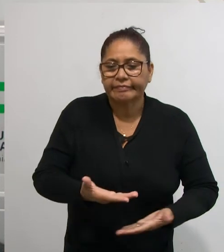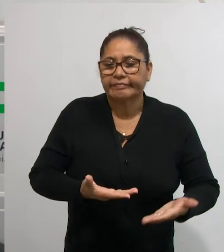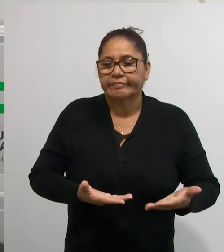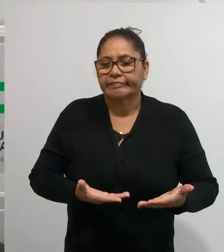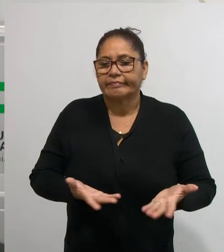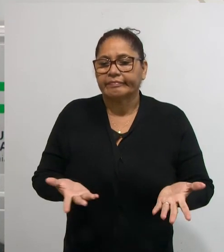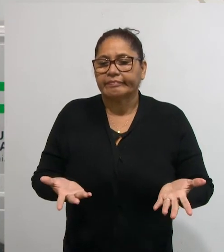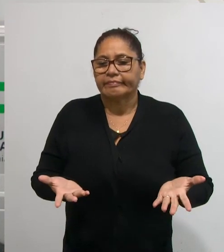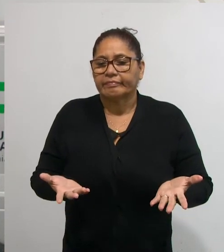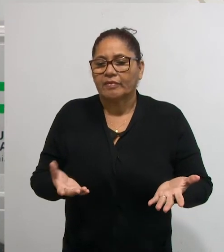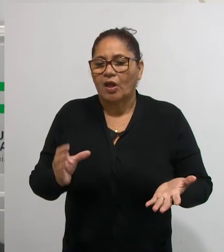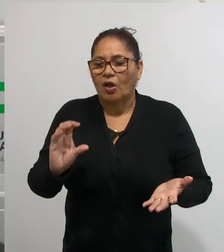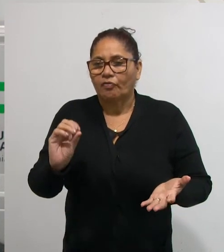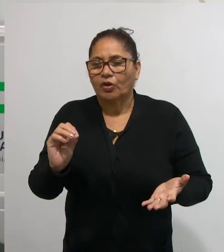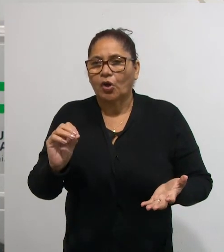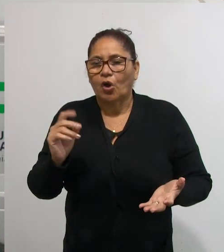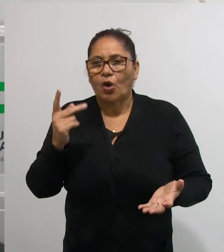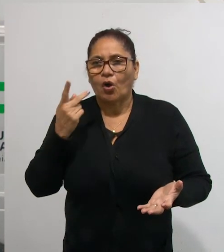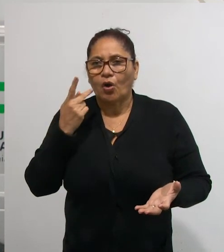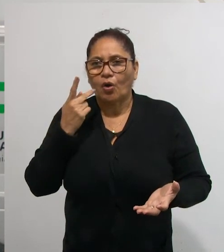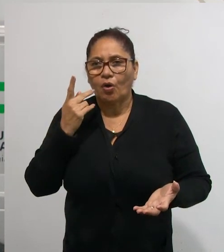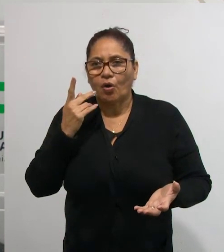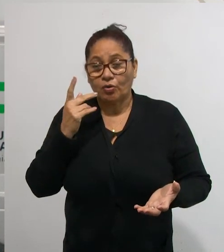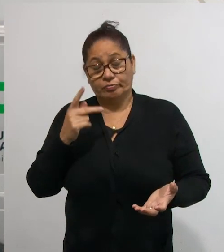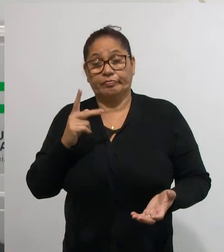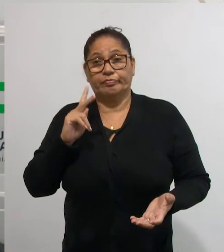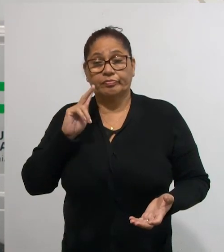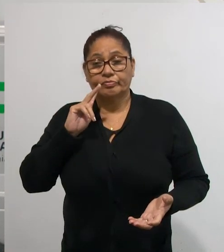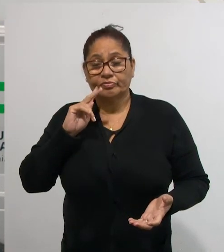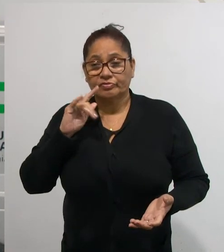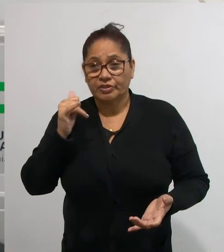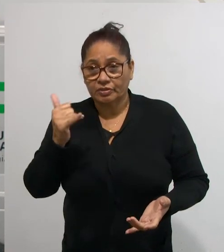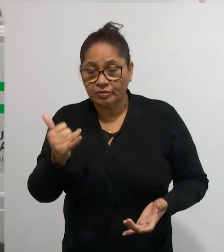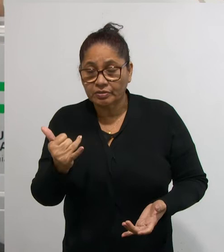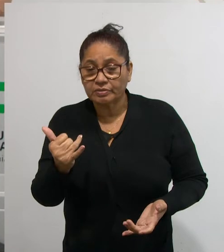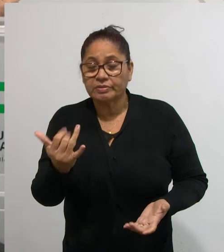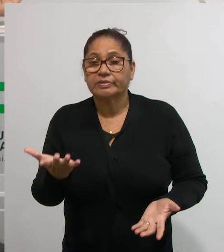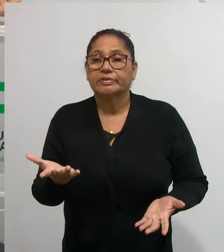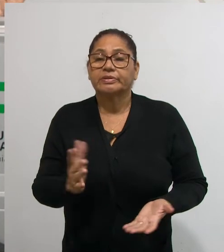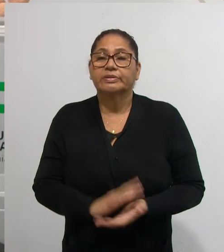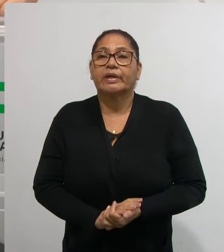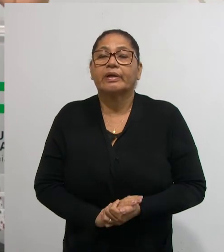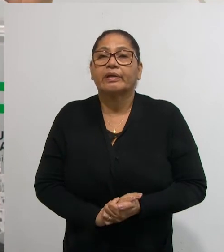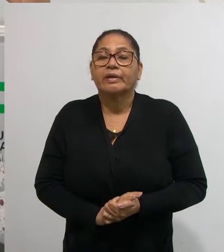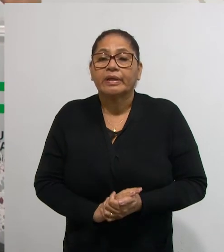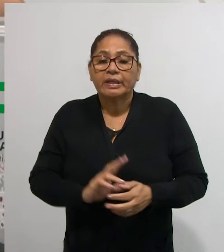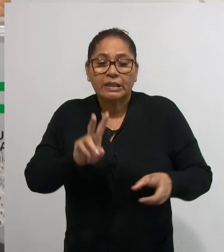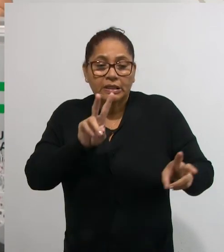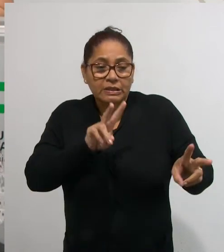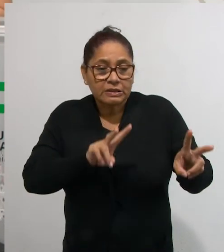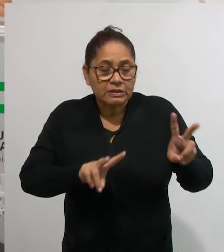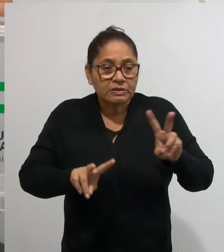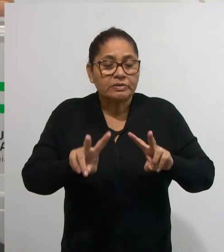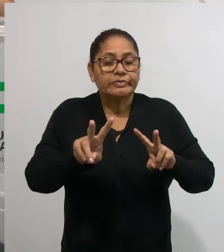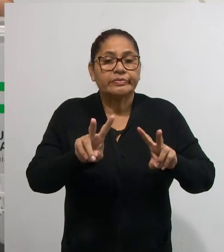de Foucault, Vygotsky, que passaram a perceber, olhar para essa instituição, que é uma